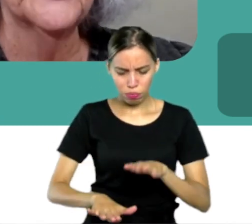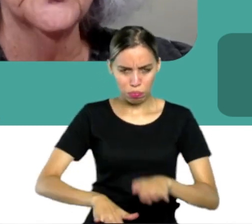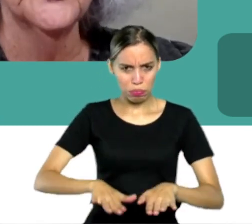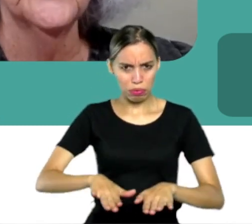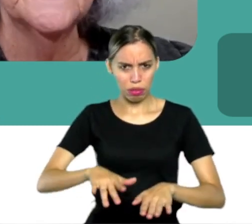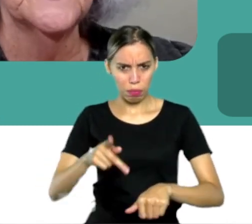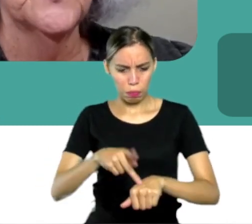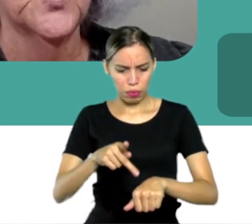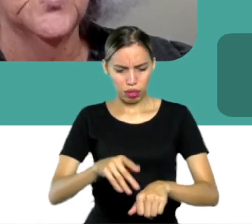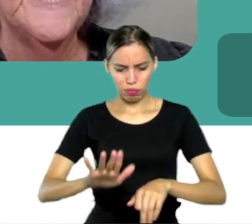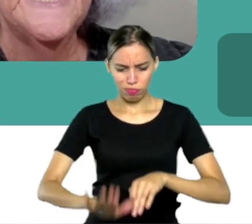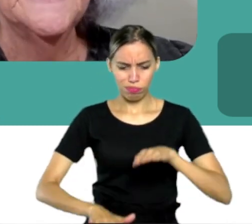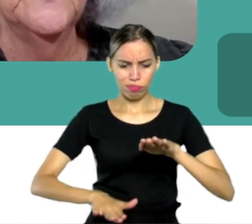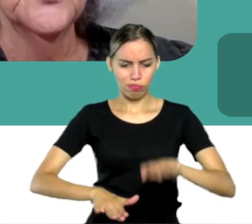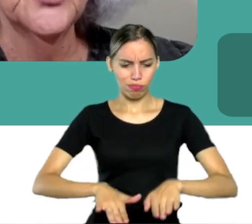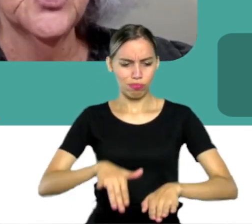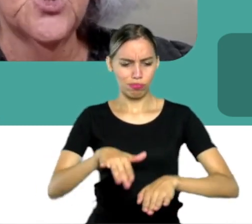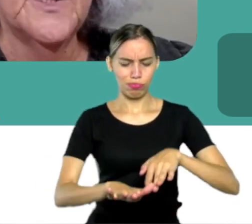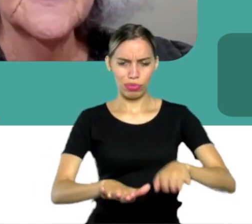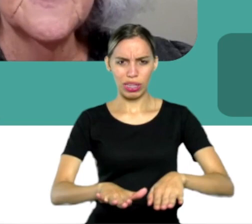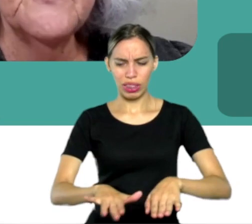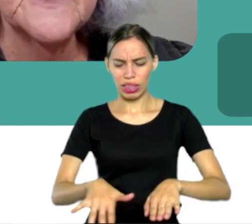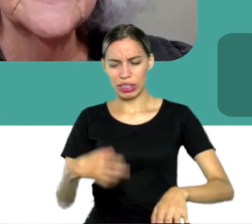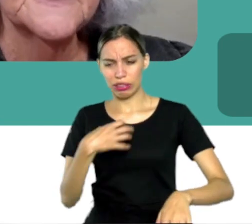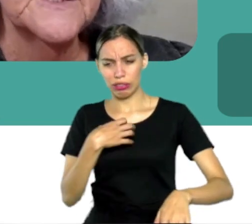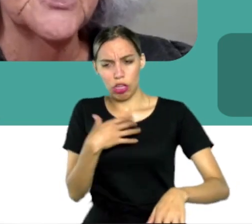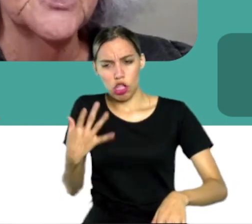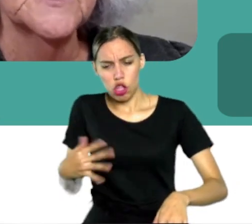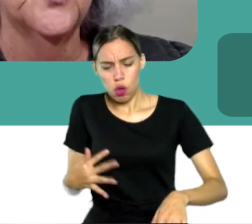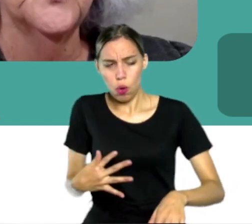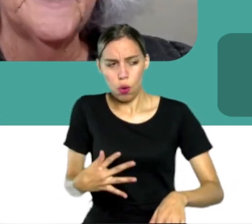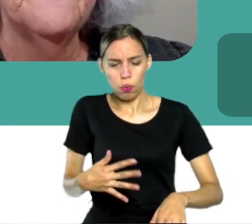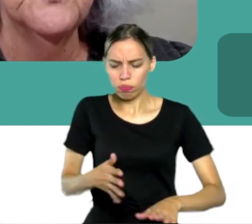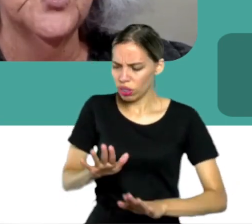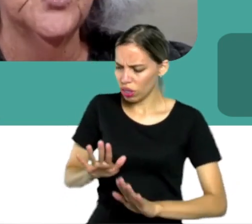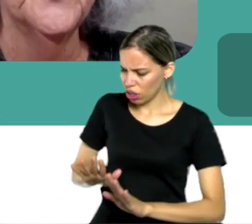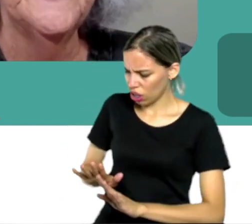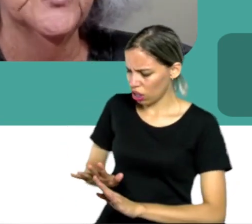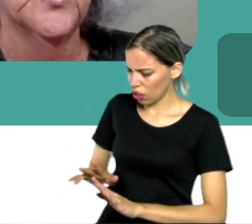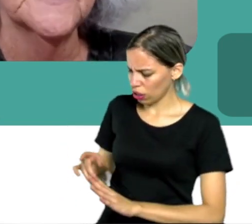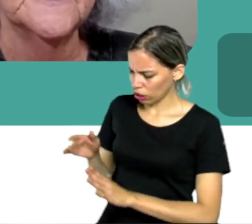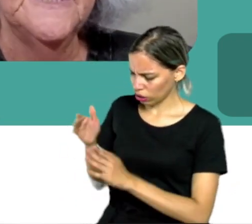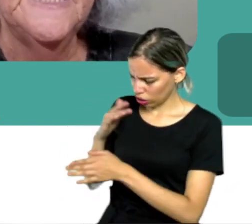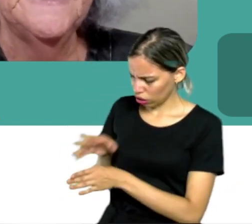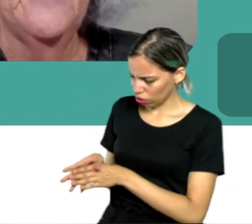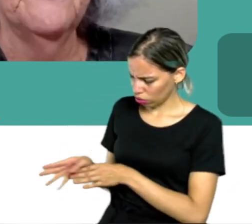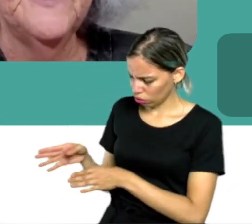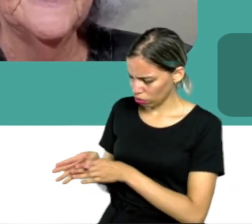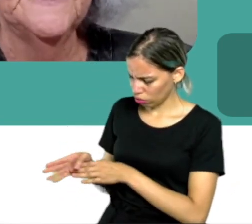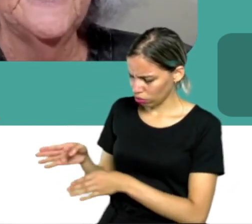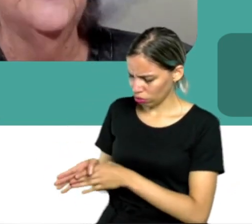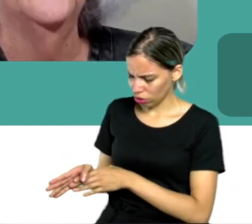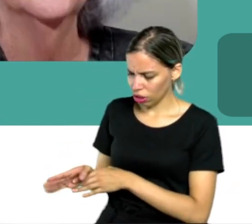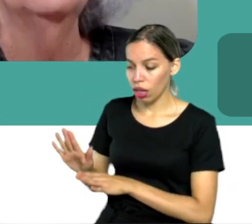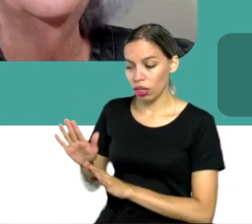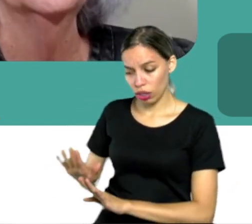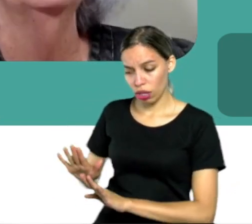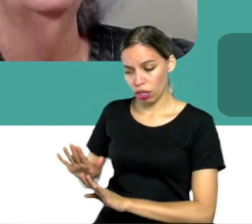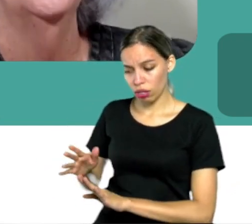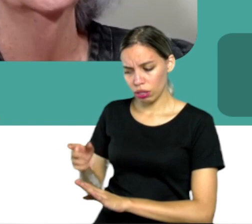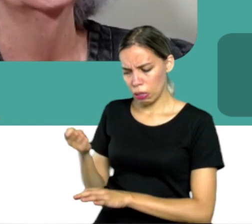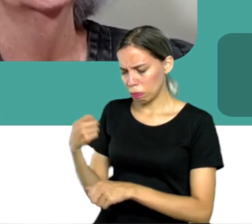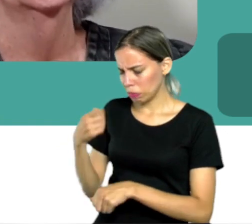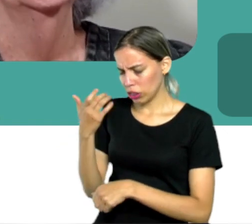pé sujo lhe ensinou. Não chores nem fiques tristes, com o tempo cor engrossa. E a vida aqui na roça é para